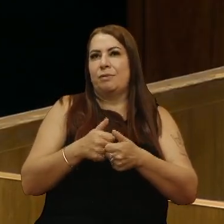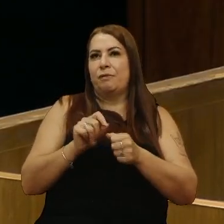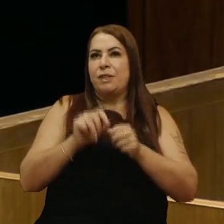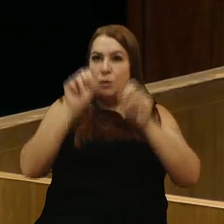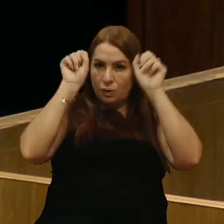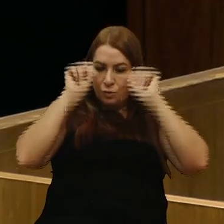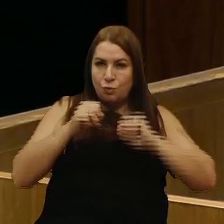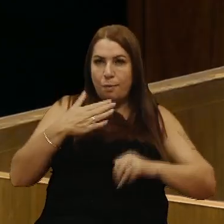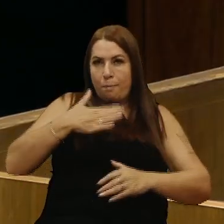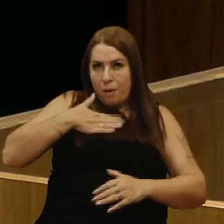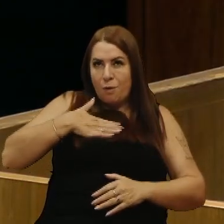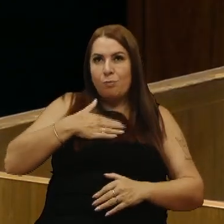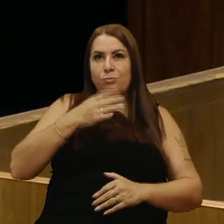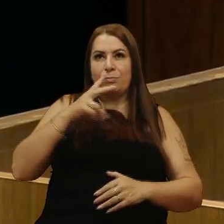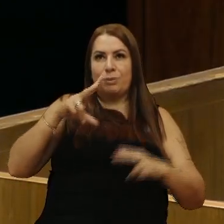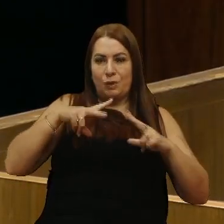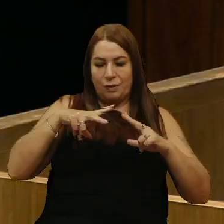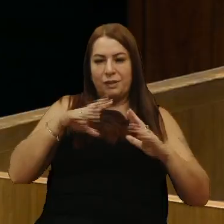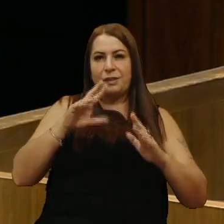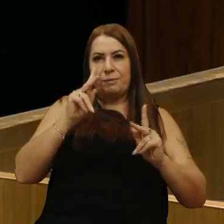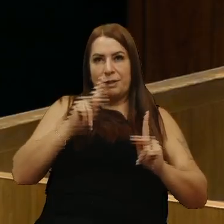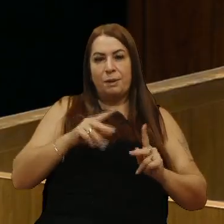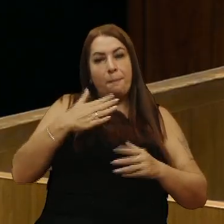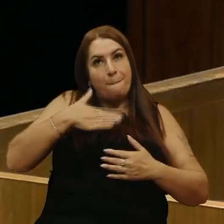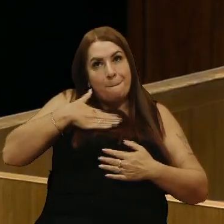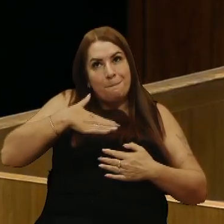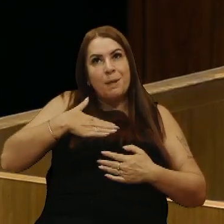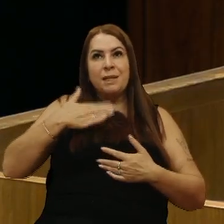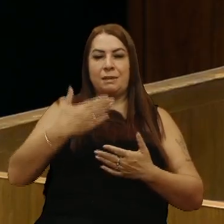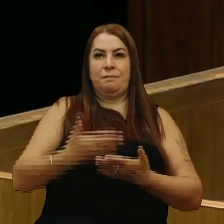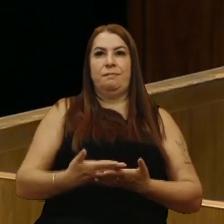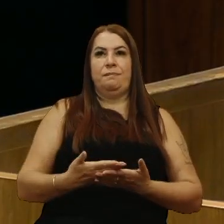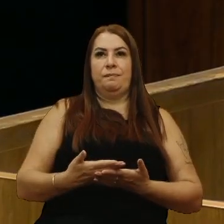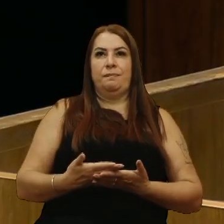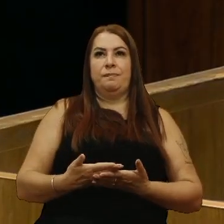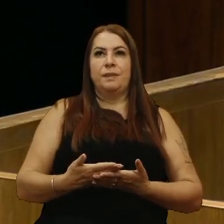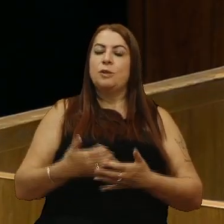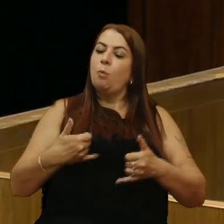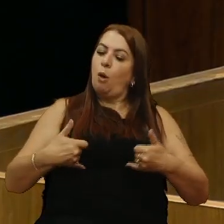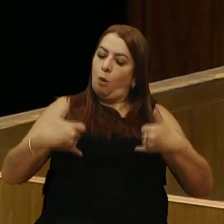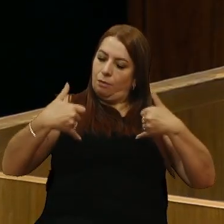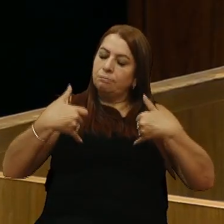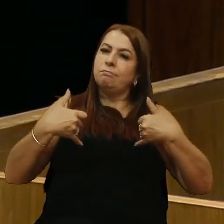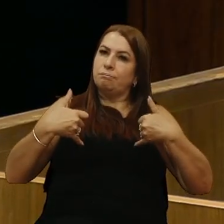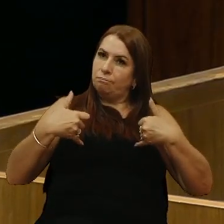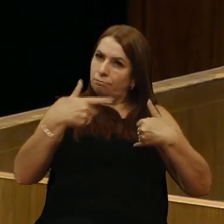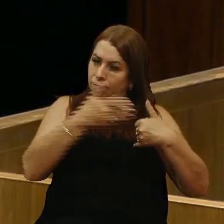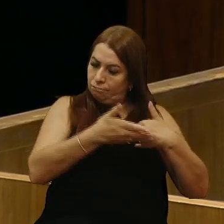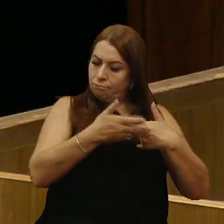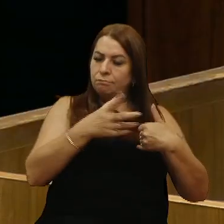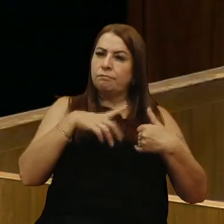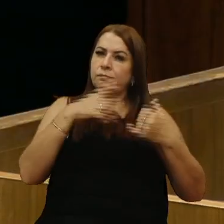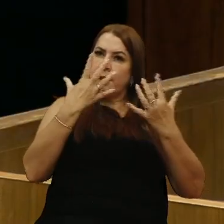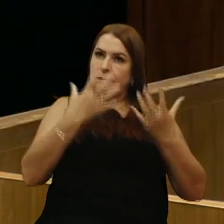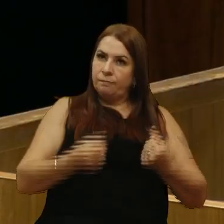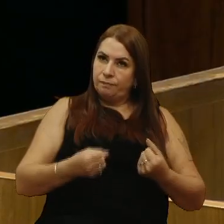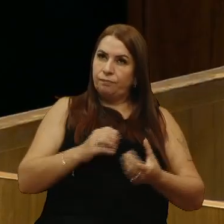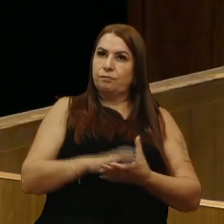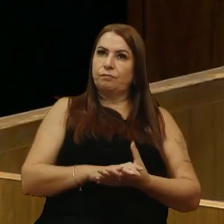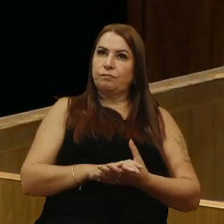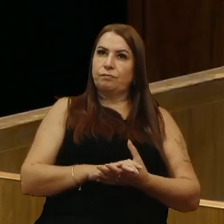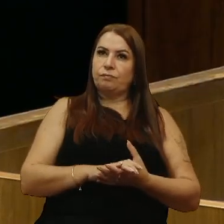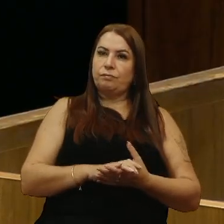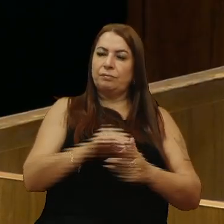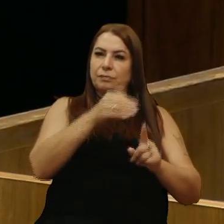testemunho pessoal dessas pessoas. Então, para mim, é uma honra de tu ter aceitado esse